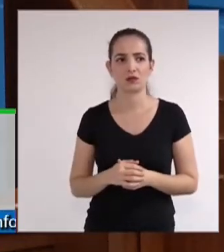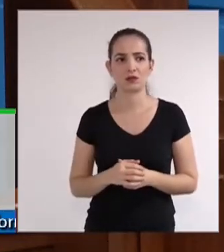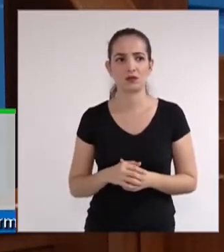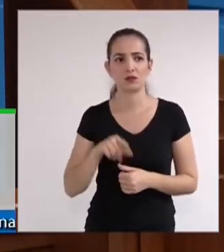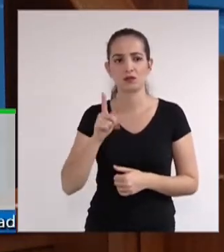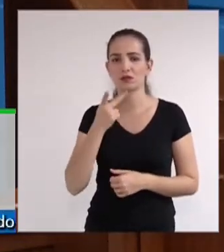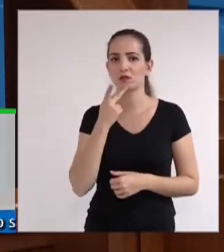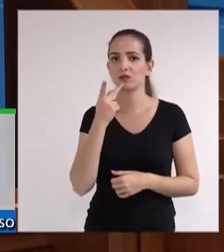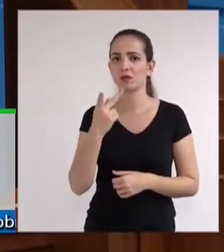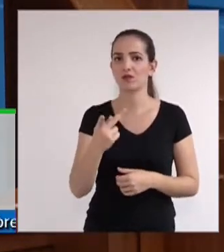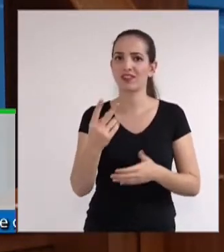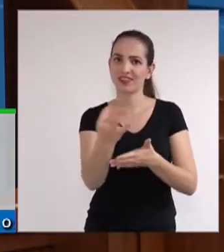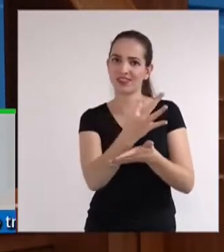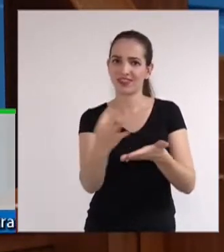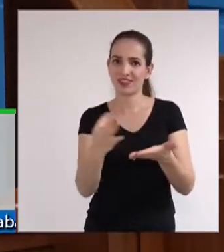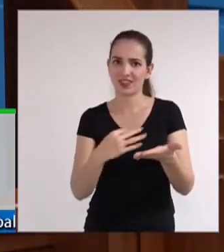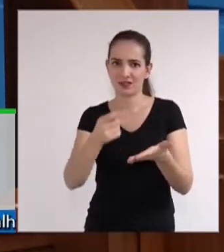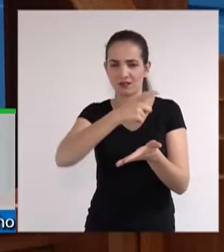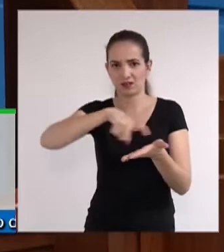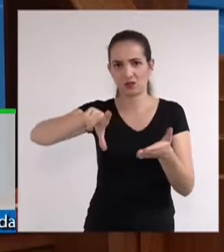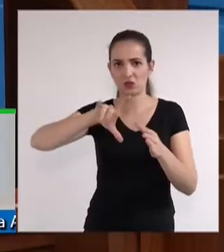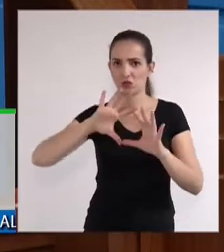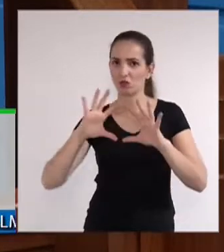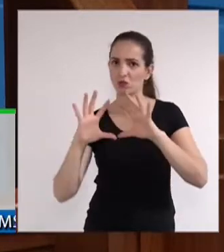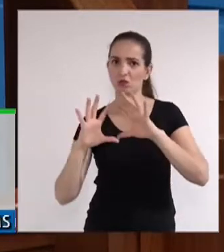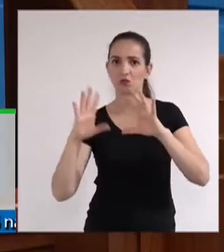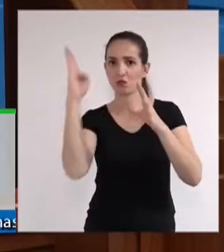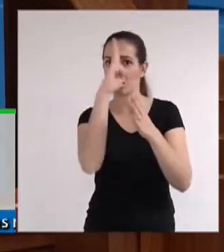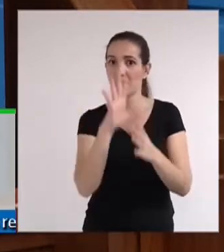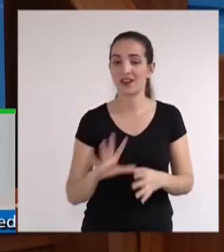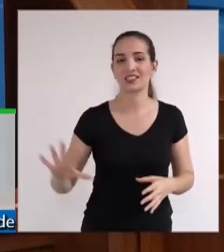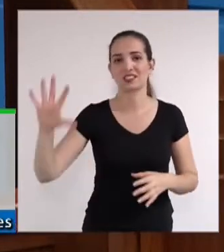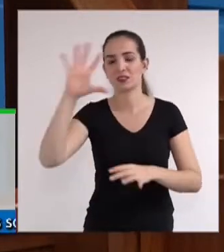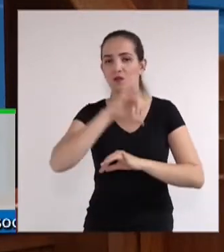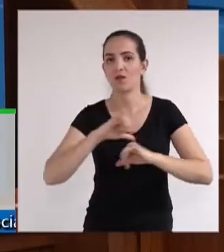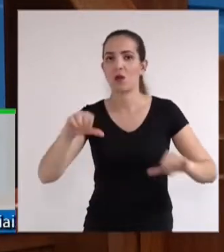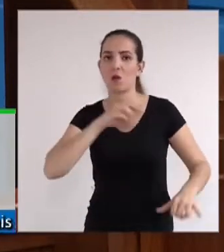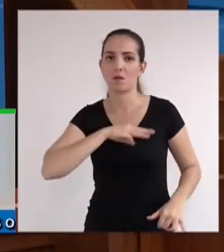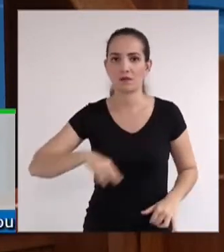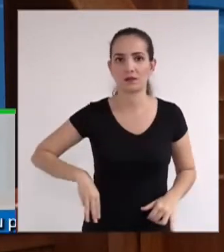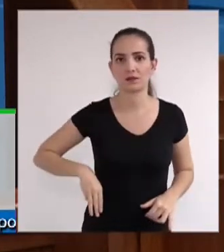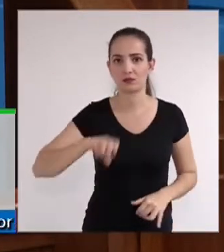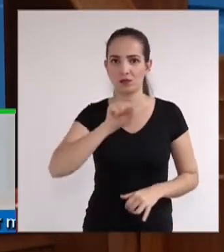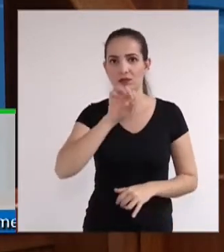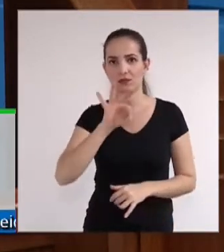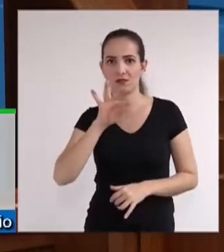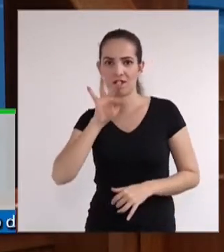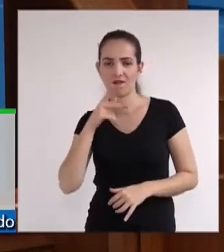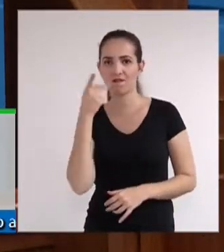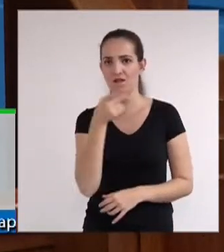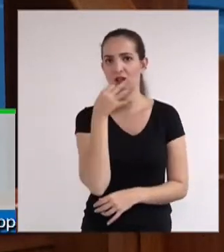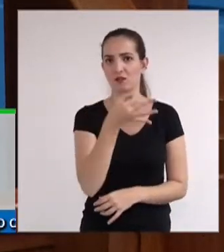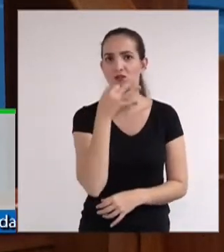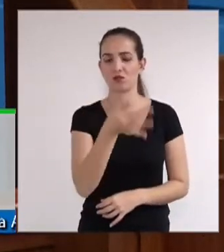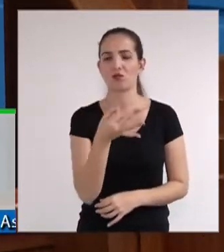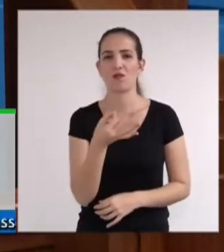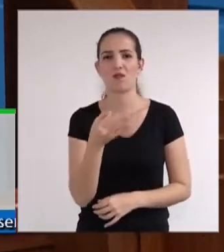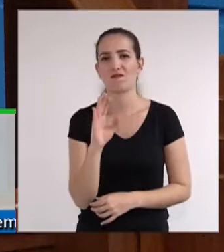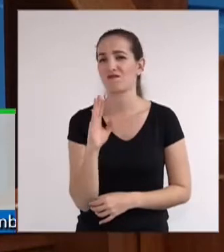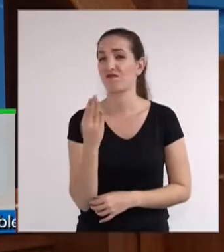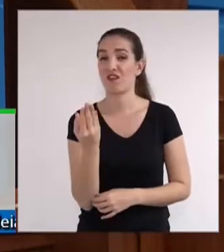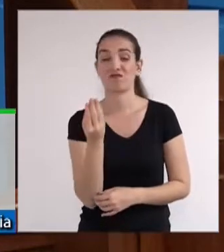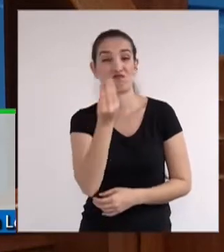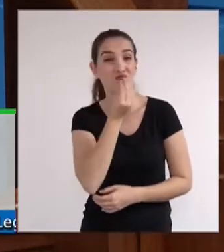Isso foi dito textualmente em rede nacional. Um ministro da Suprema Corte usando um argumento